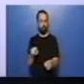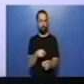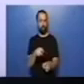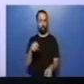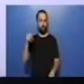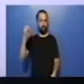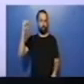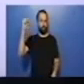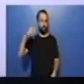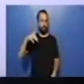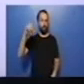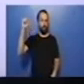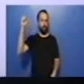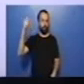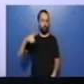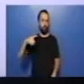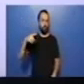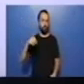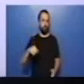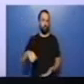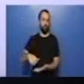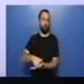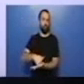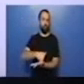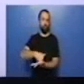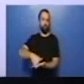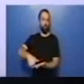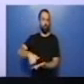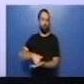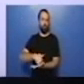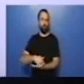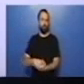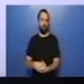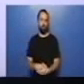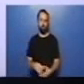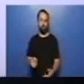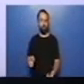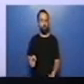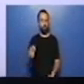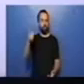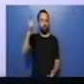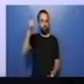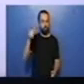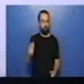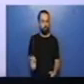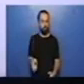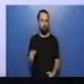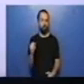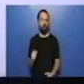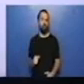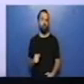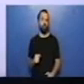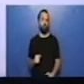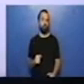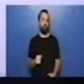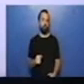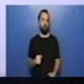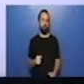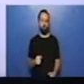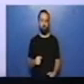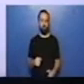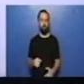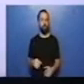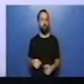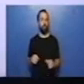a luz, aquecer o chuveiro, o ferro. Essa aqui, a potência reativa, é quando tem um